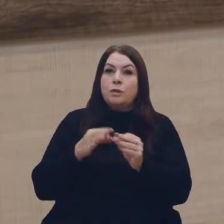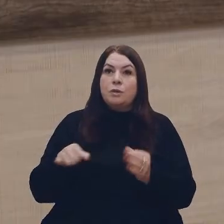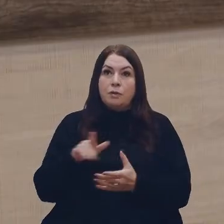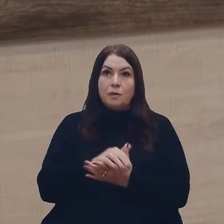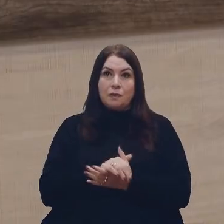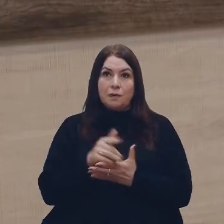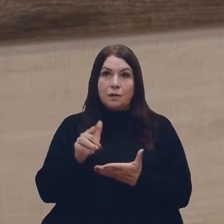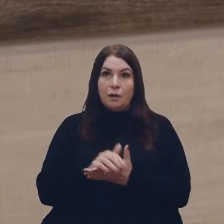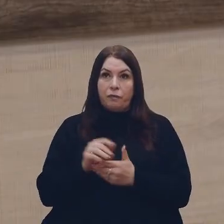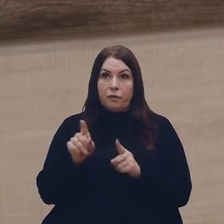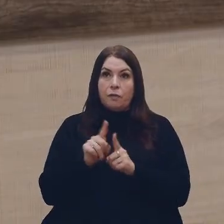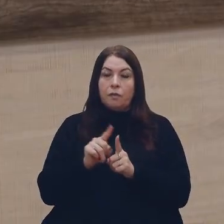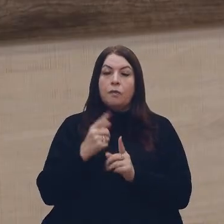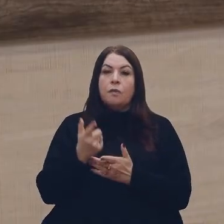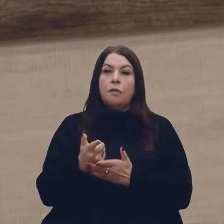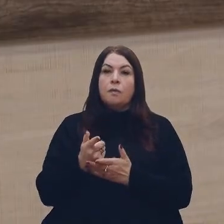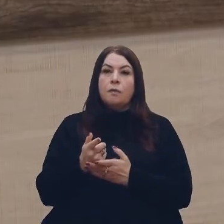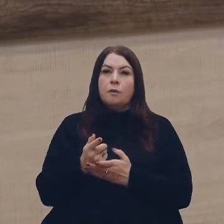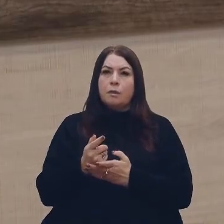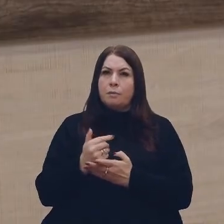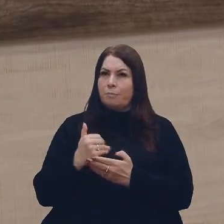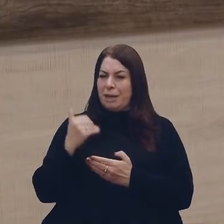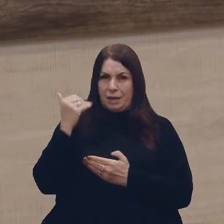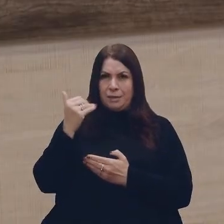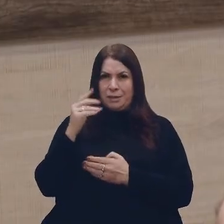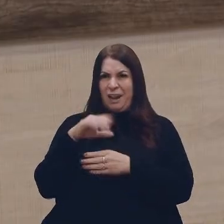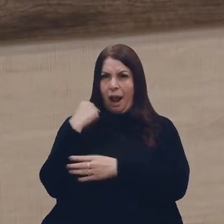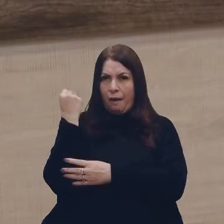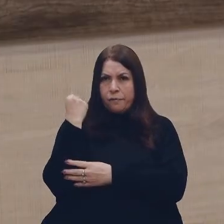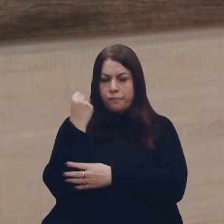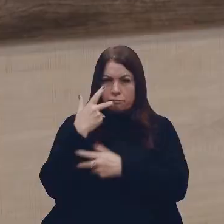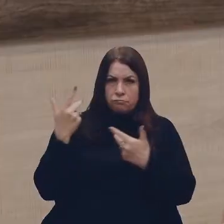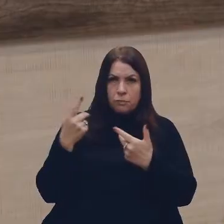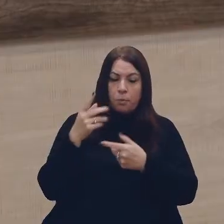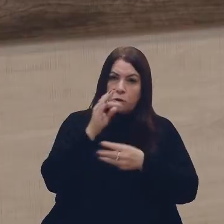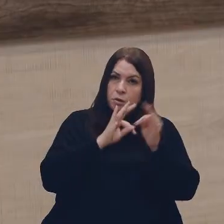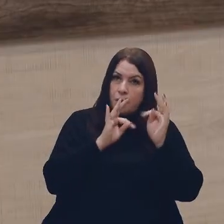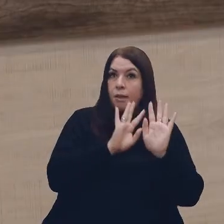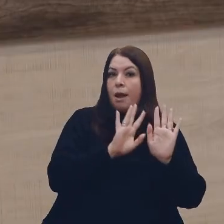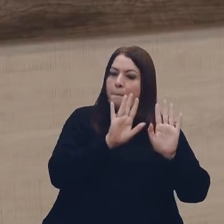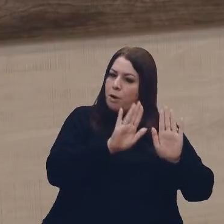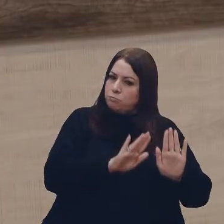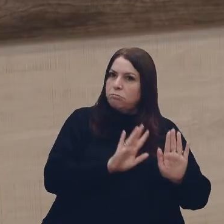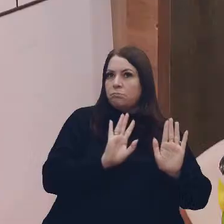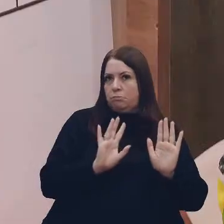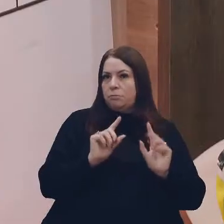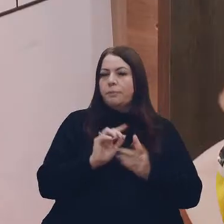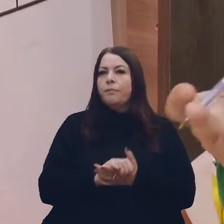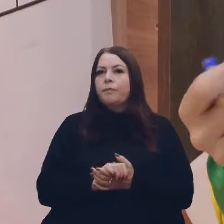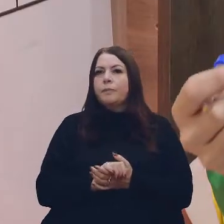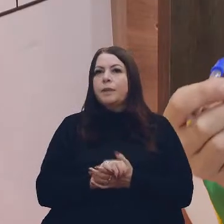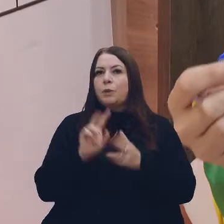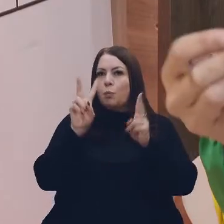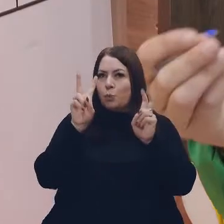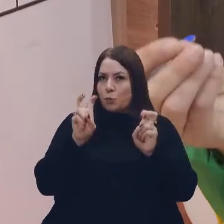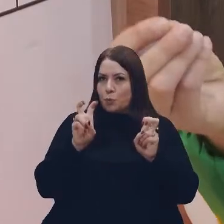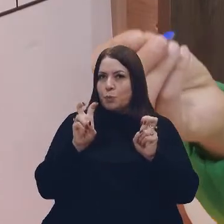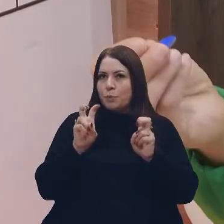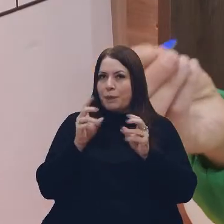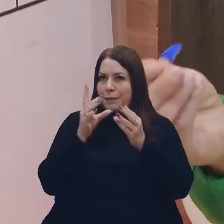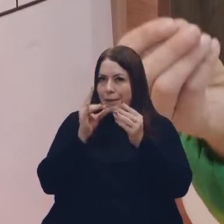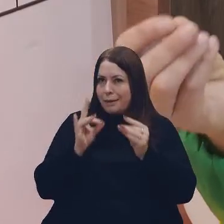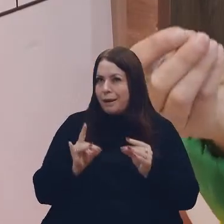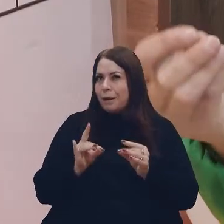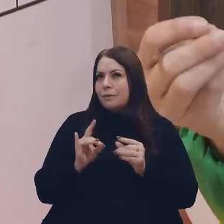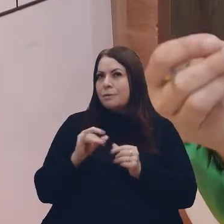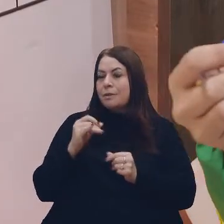adequada? Em situações bem extremas. Depois nós podemos tratar de algo mais ameno. É um assunto bem delicado, eu